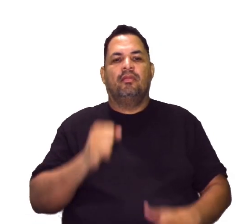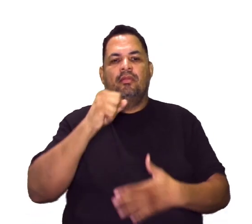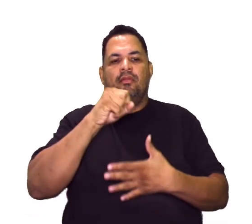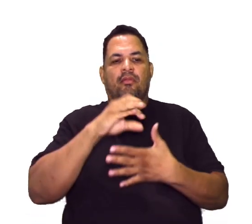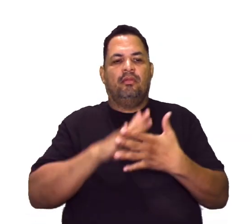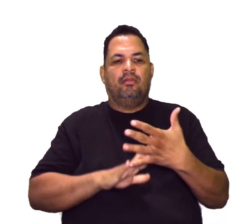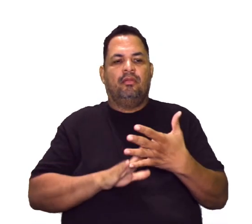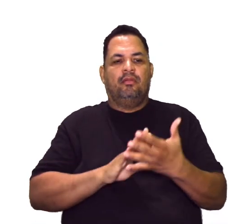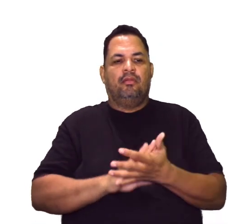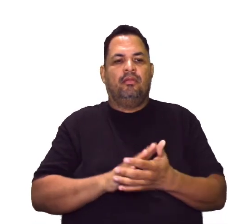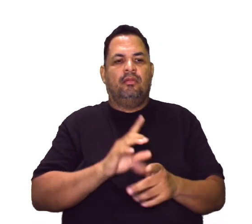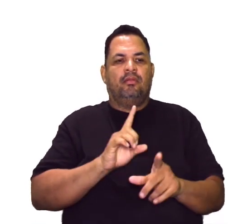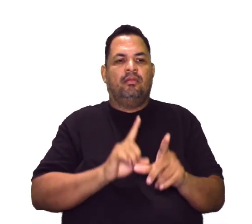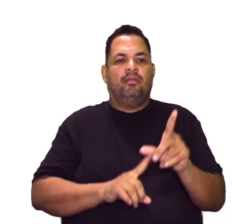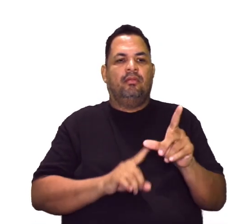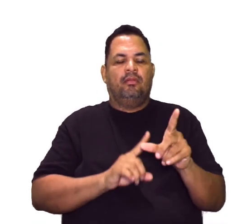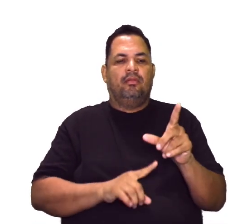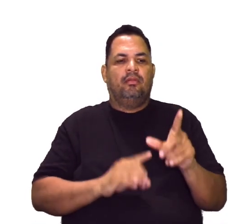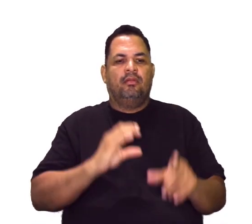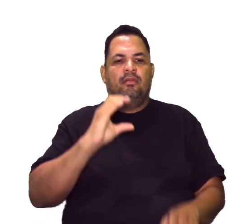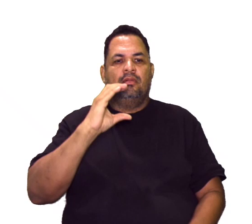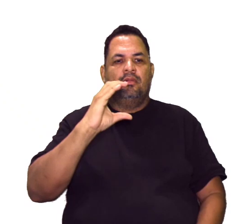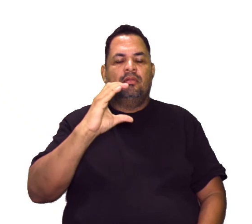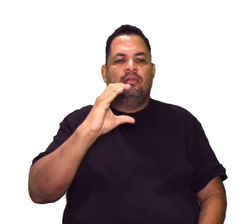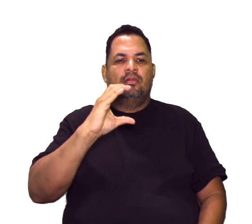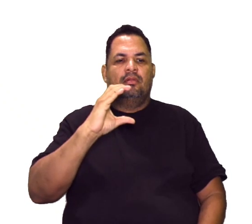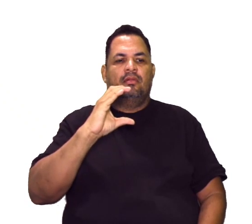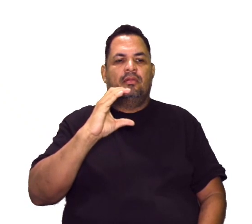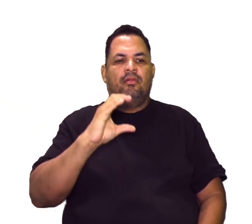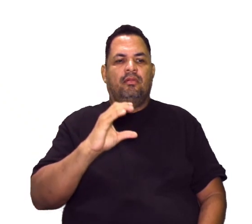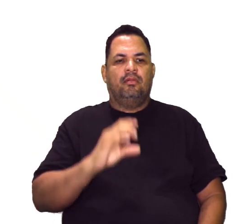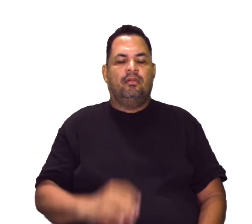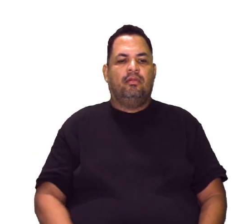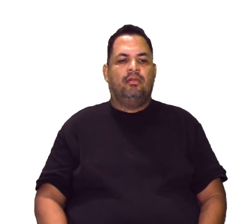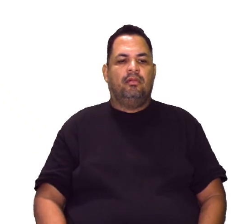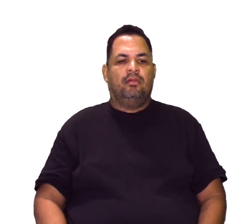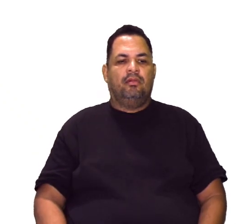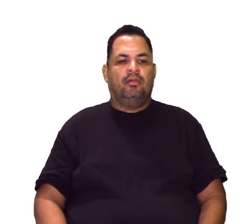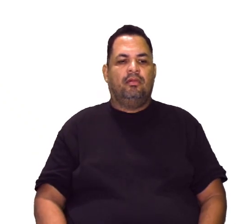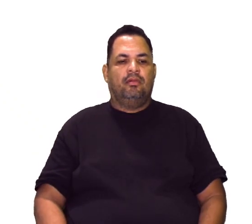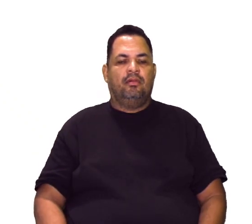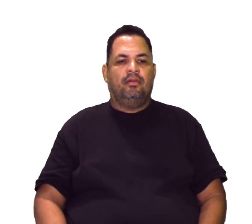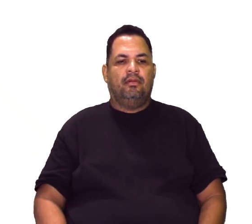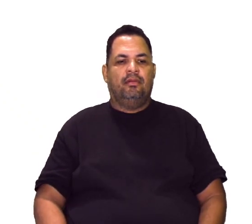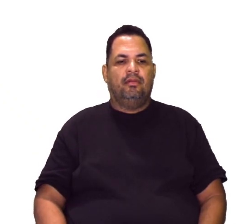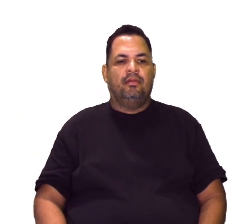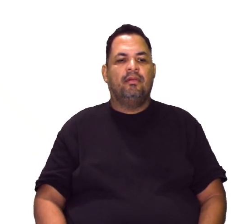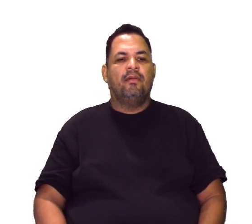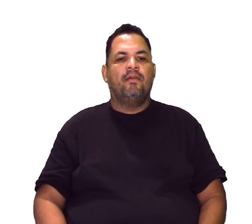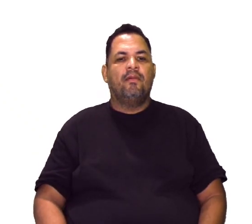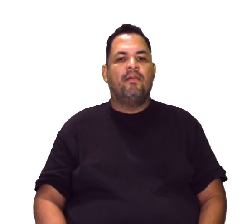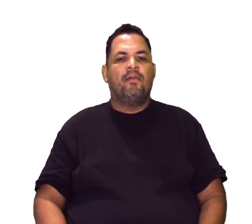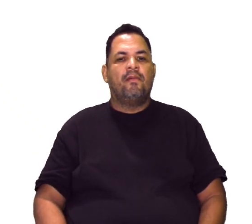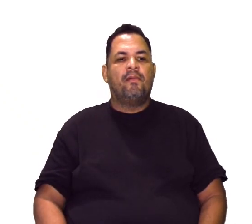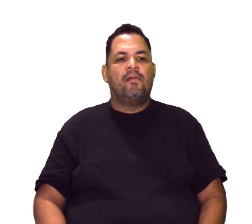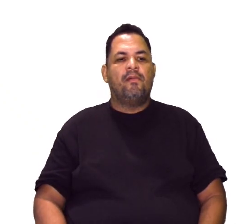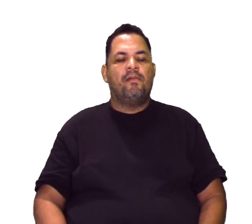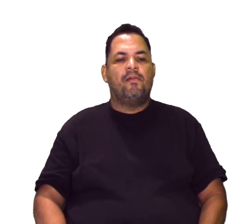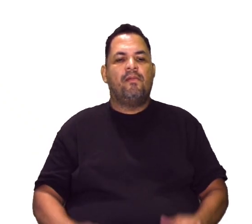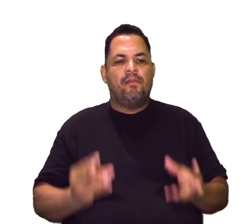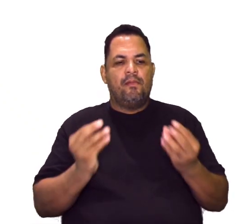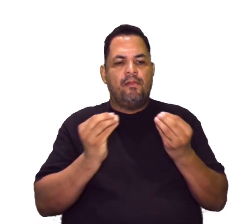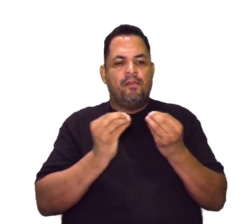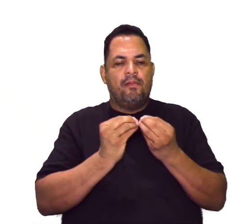questão seria o quê? A letra E. Onde a letra E que diz que, ó,